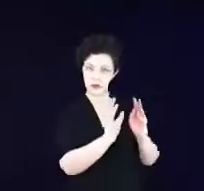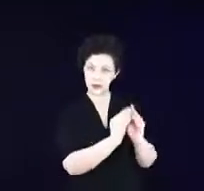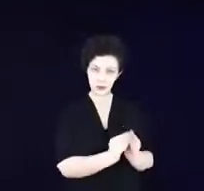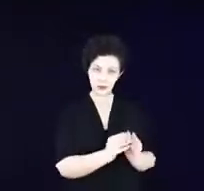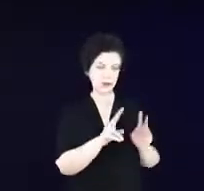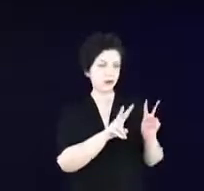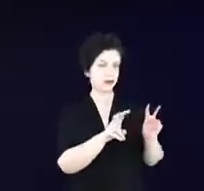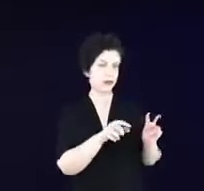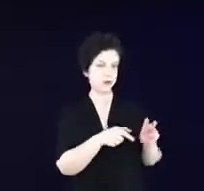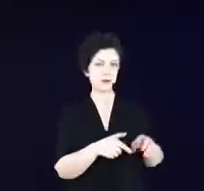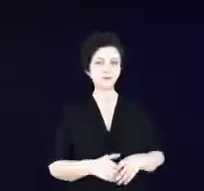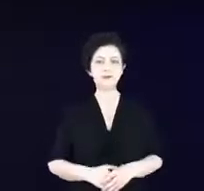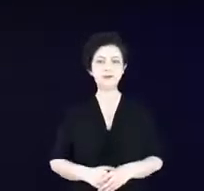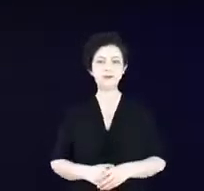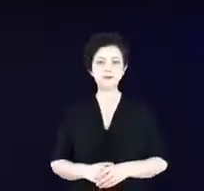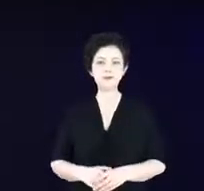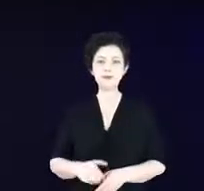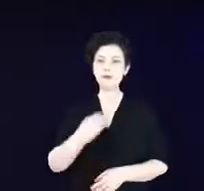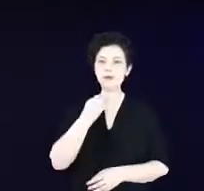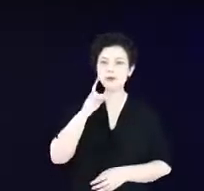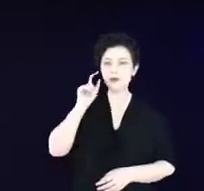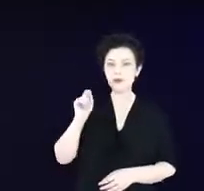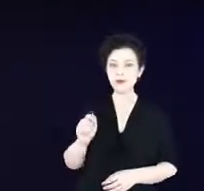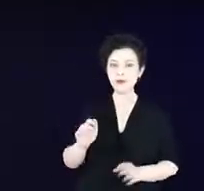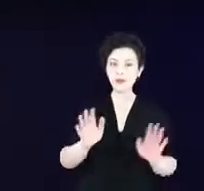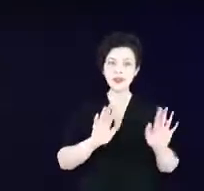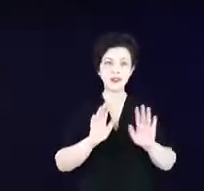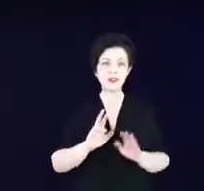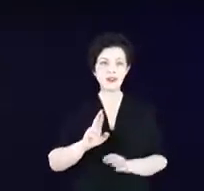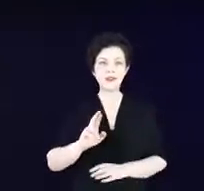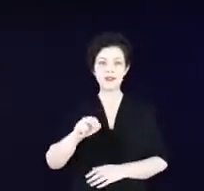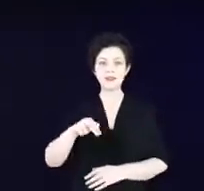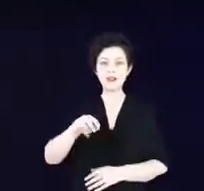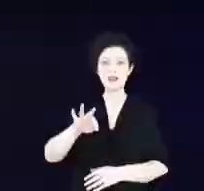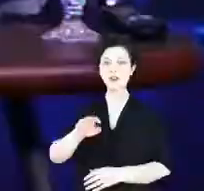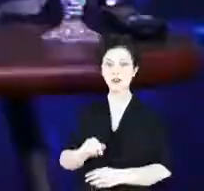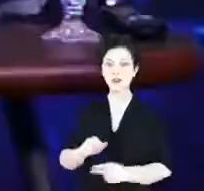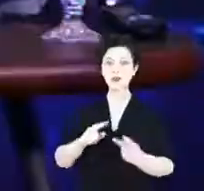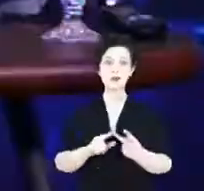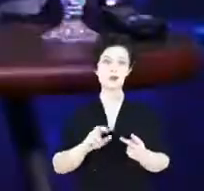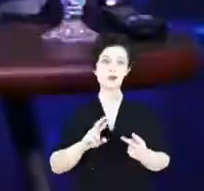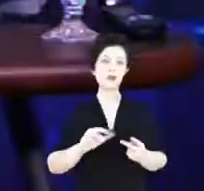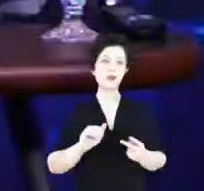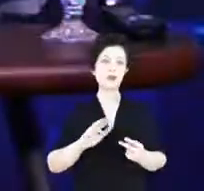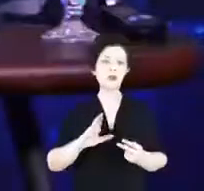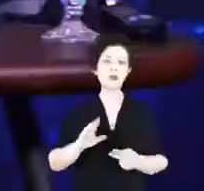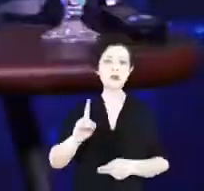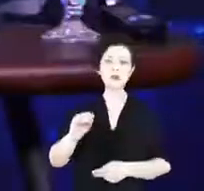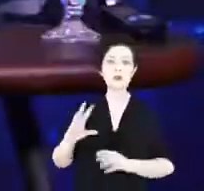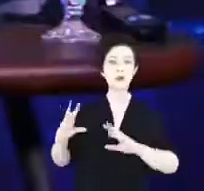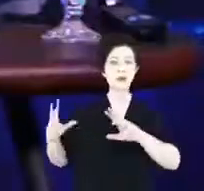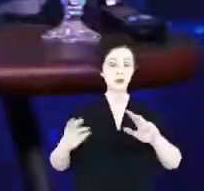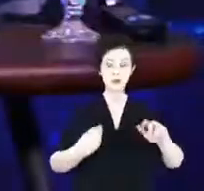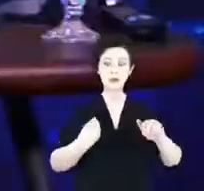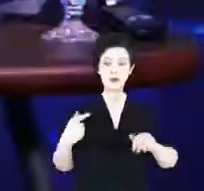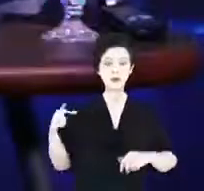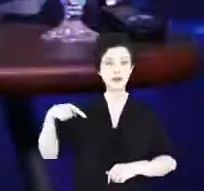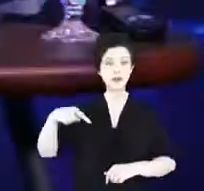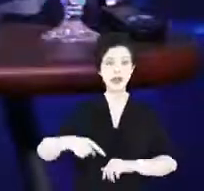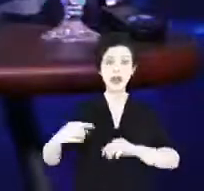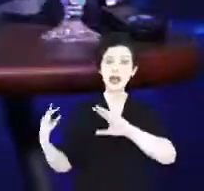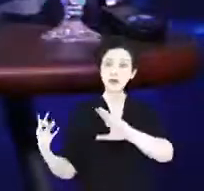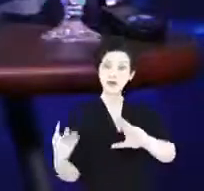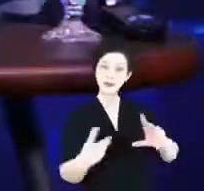tema. Bom dia, Renato. Bom dia, Ricardo e todos que estão aqui, a todos e